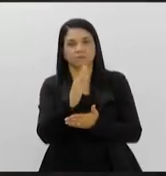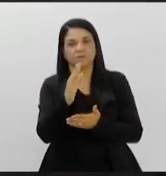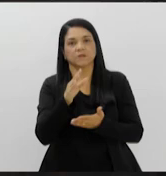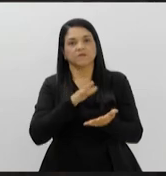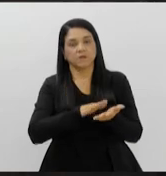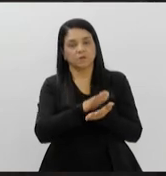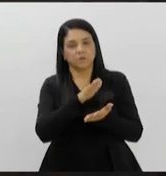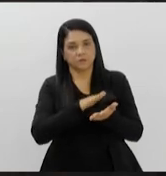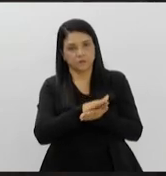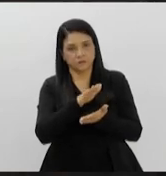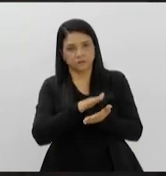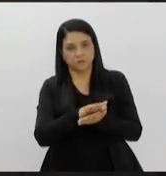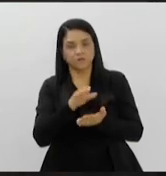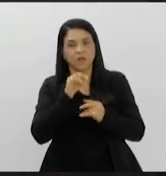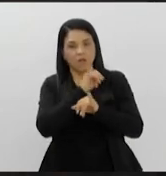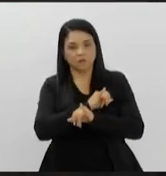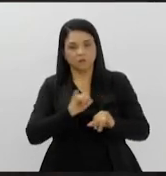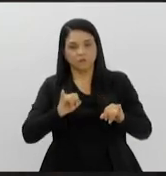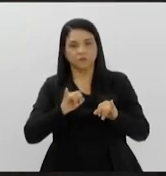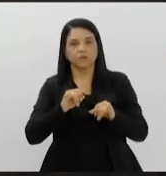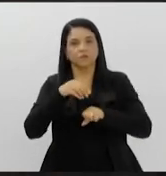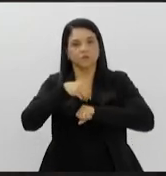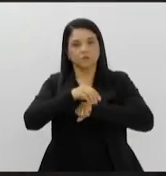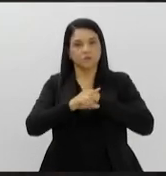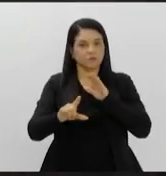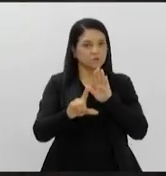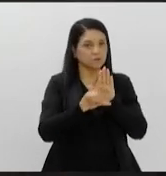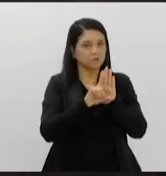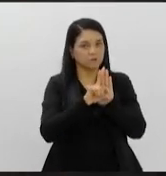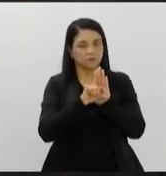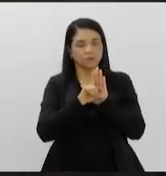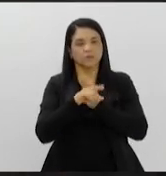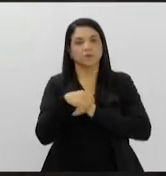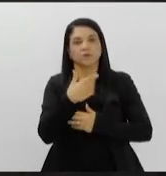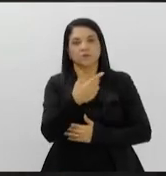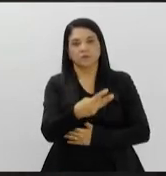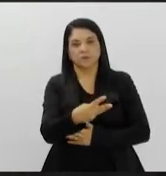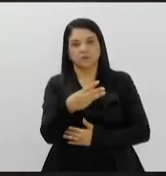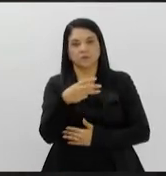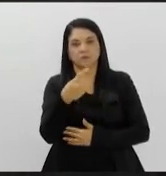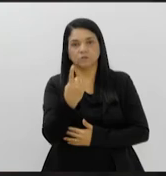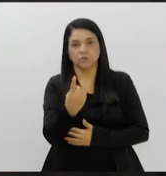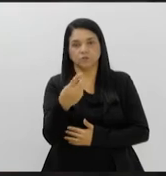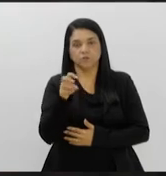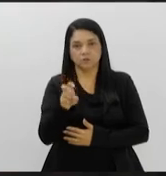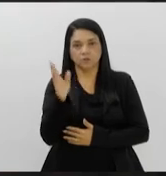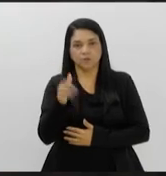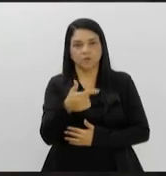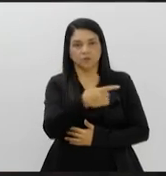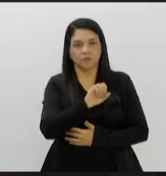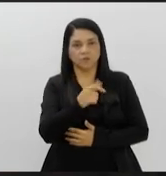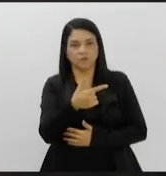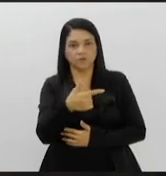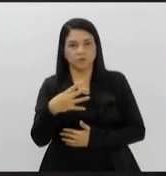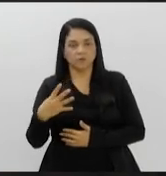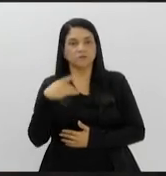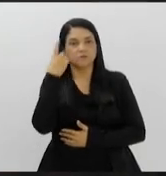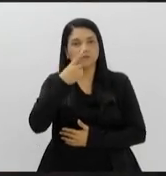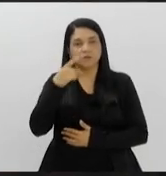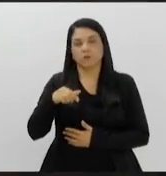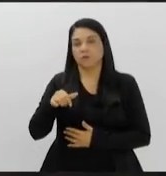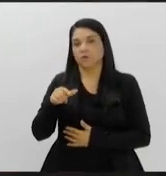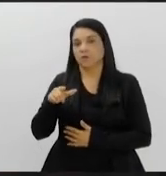a publicação. Anuncio, indicação legislativa número 315 de 2024, de autoria do deputado